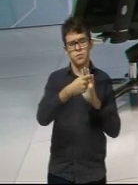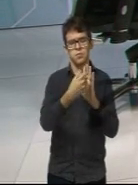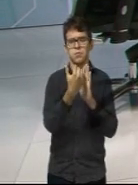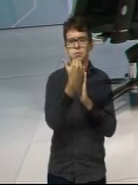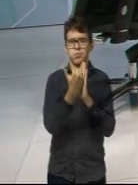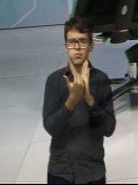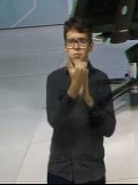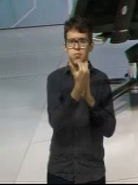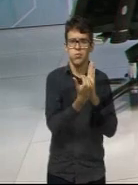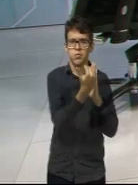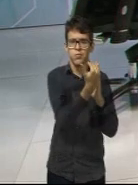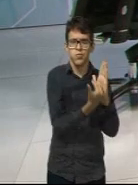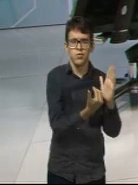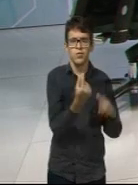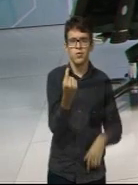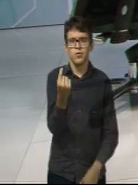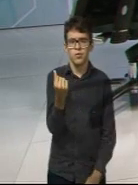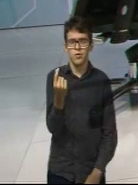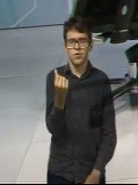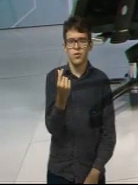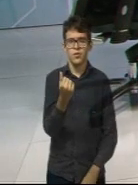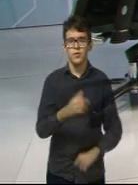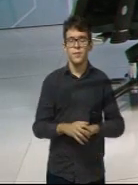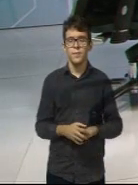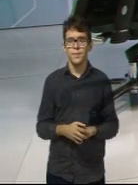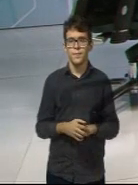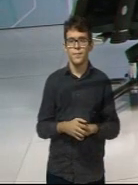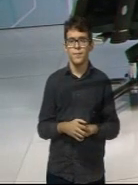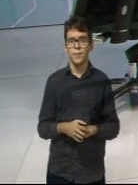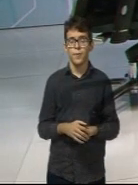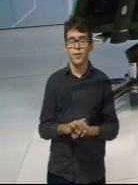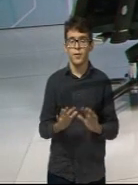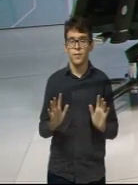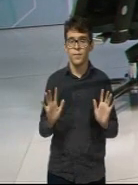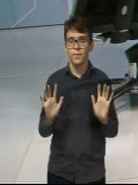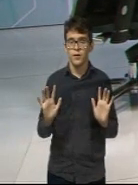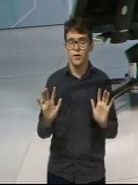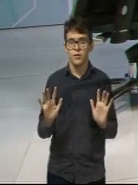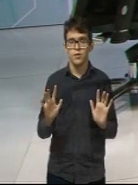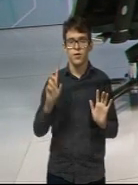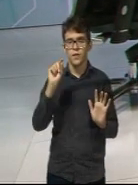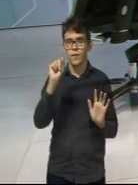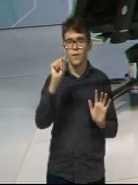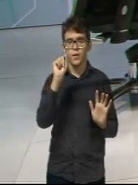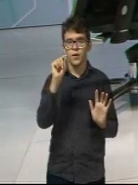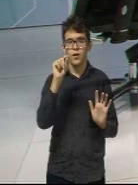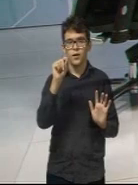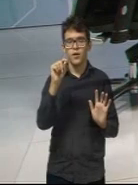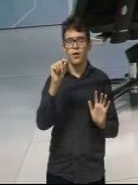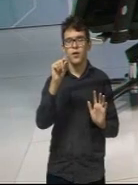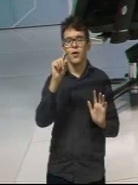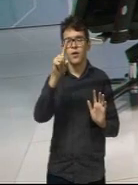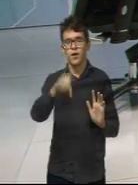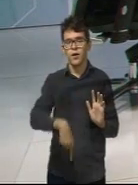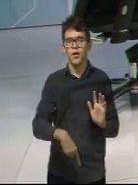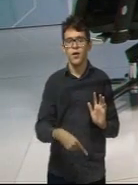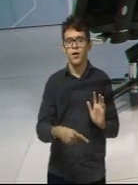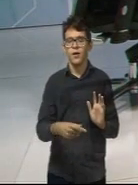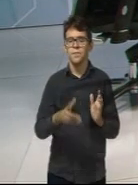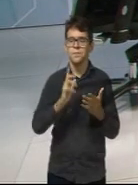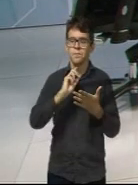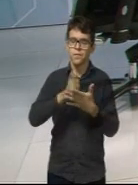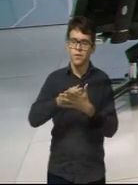para a Previdência. Não, mas o que ele está... Qual é o privilégio? Se a gente contribui, trabalha e